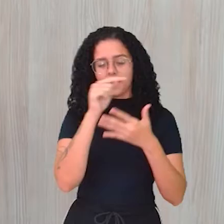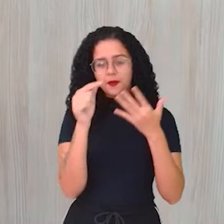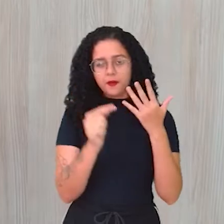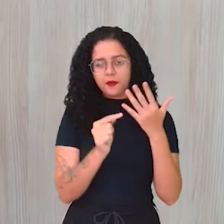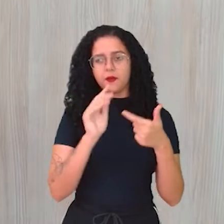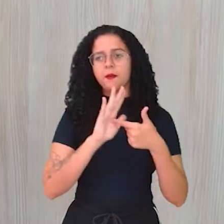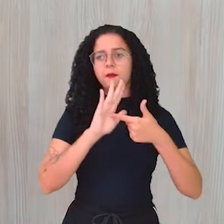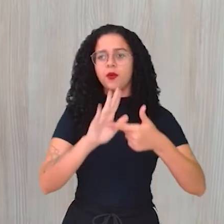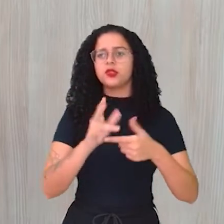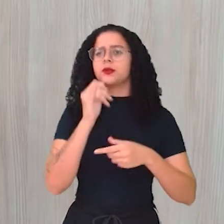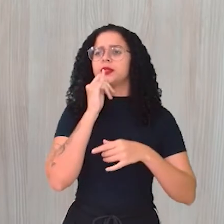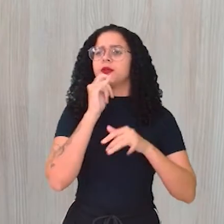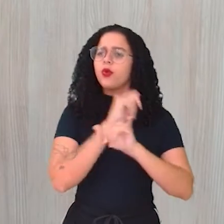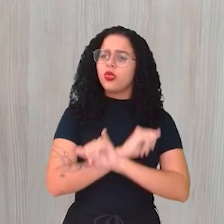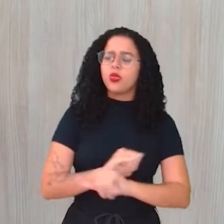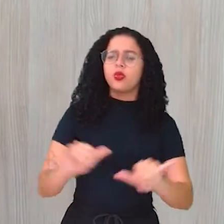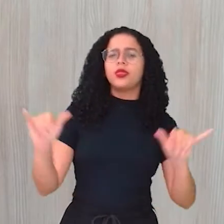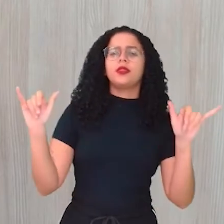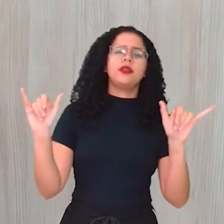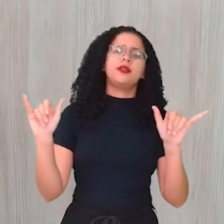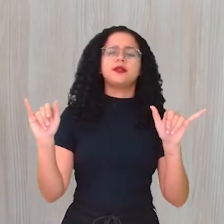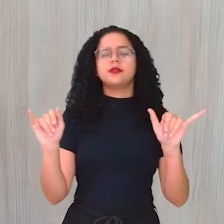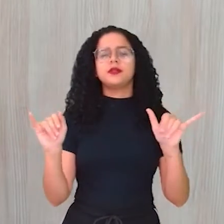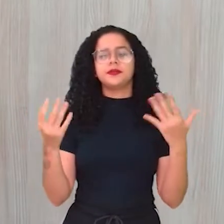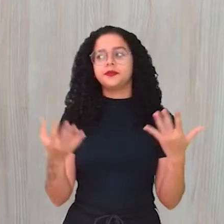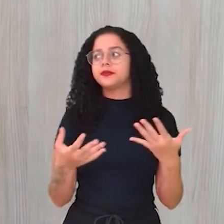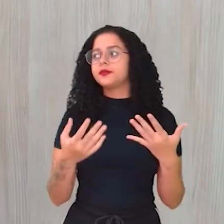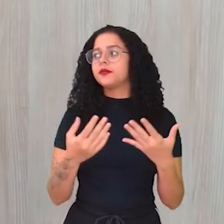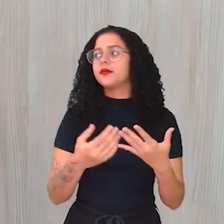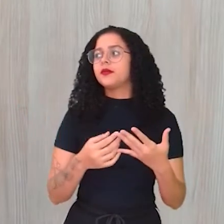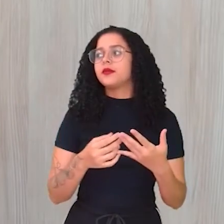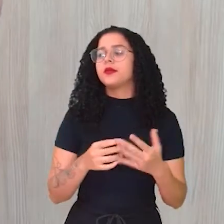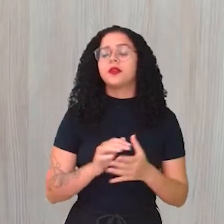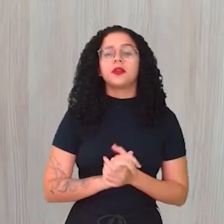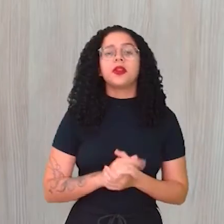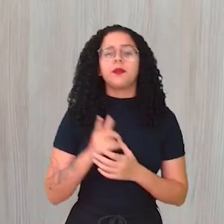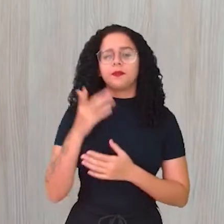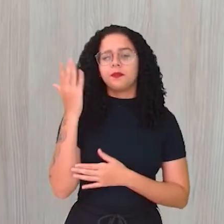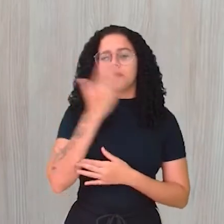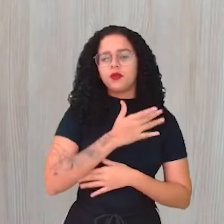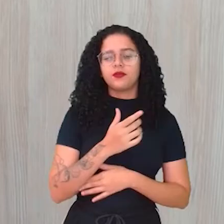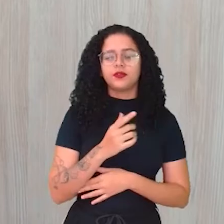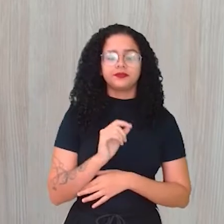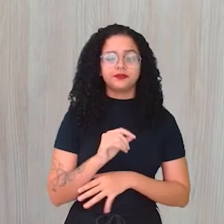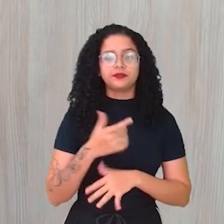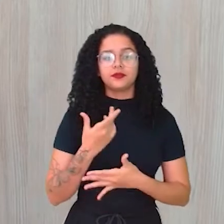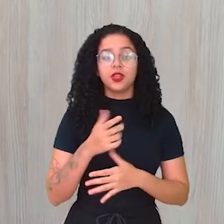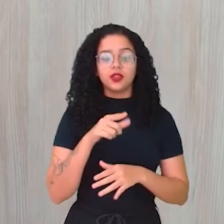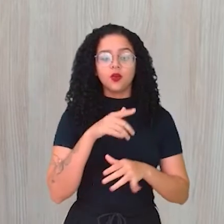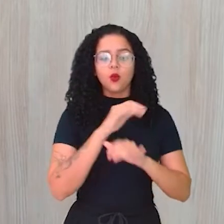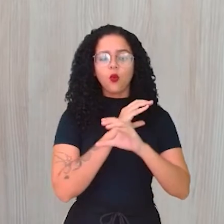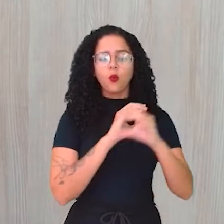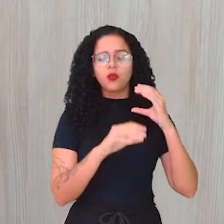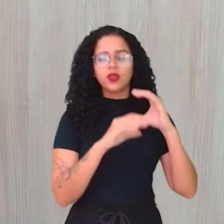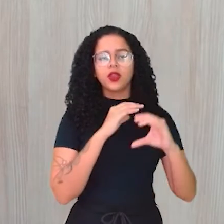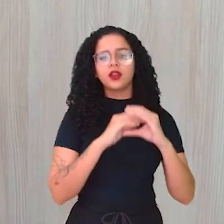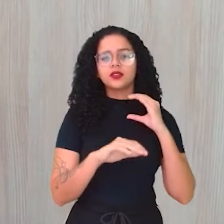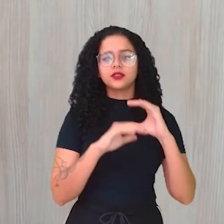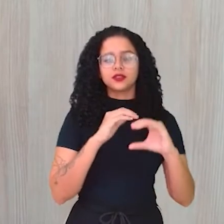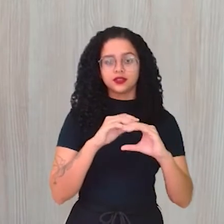exemplo, questão de notícias, Exatamente. Né, que é Porque o ponto como central da que a gente vai exatamente, falar, né? exatamente. A gente tem nessa comunicação, a gente tem